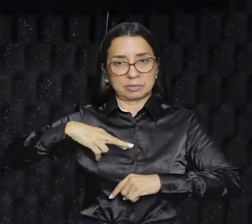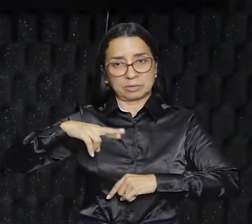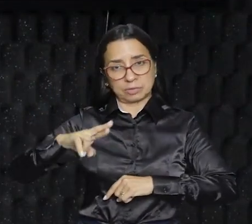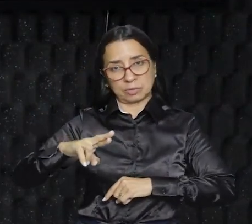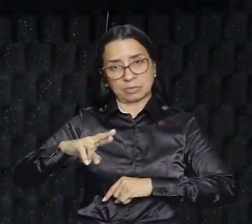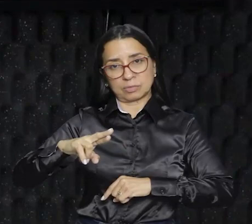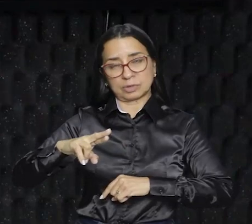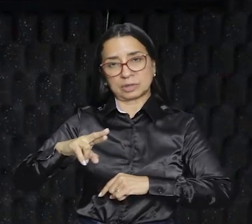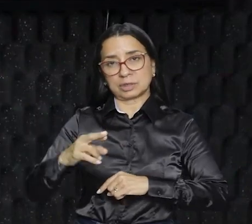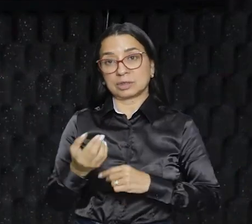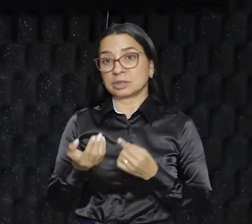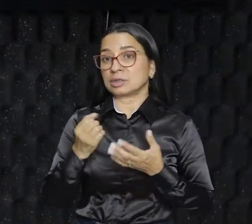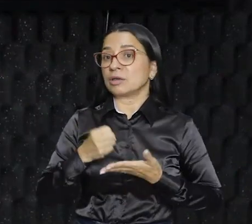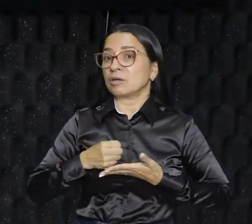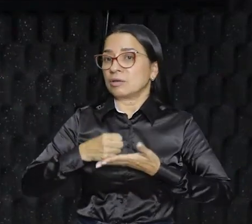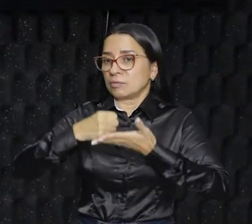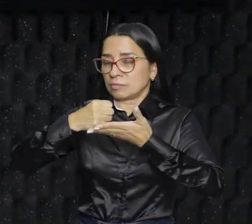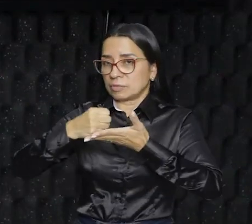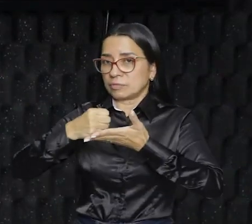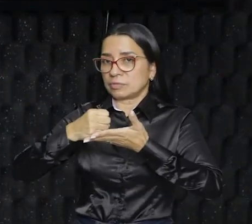burguês comercial da época.